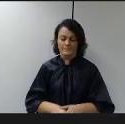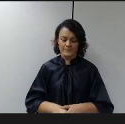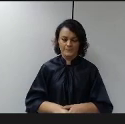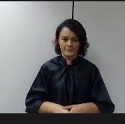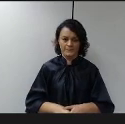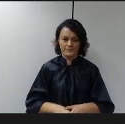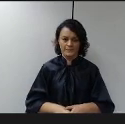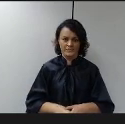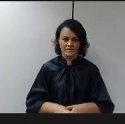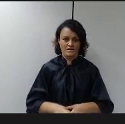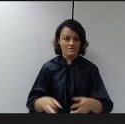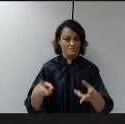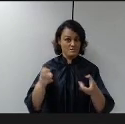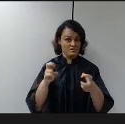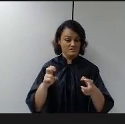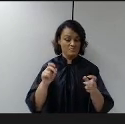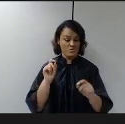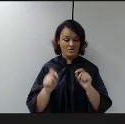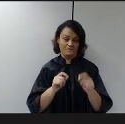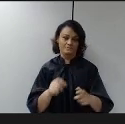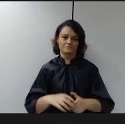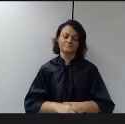observa-se